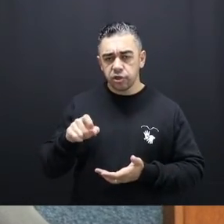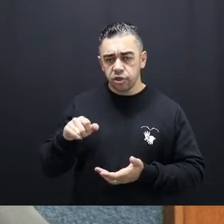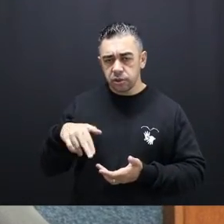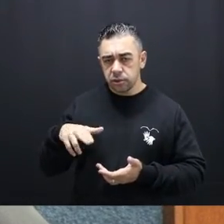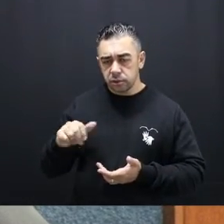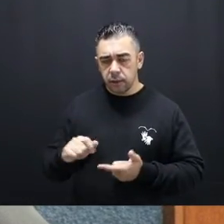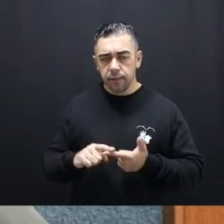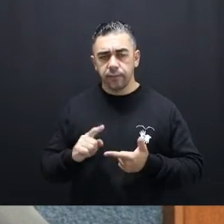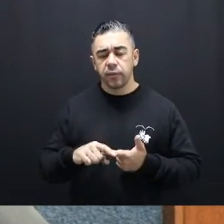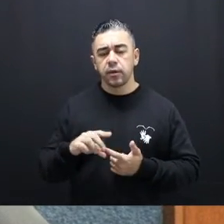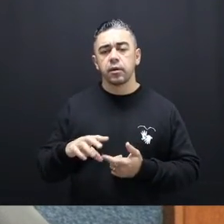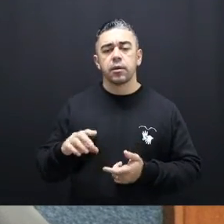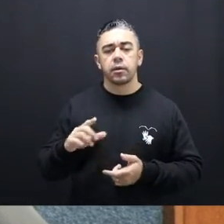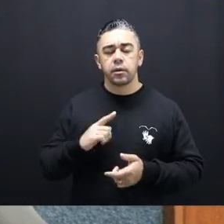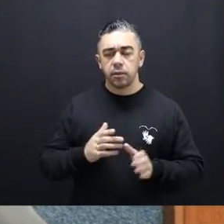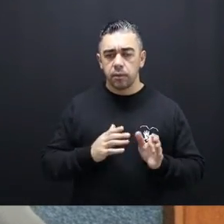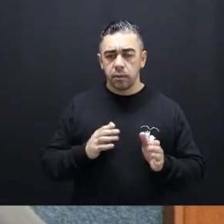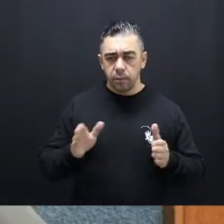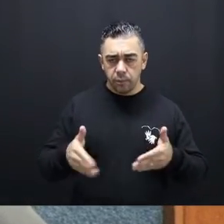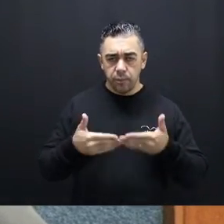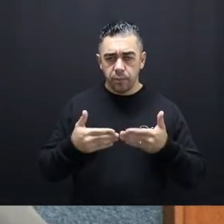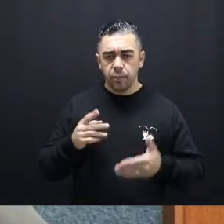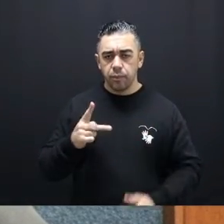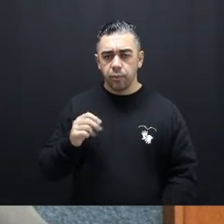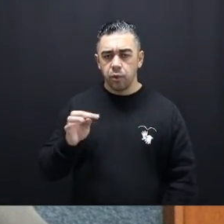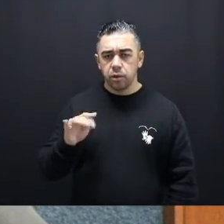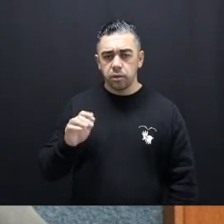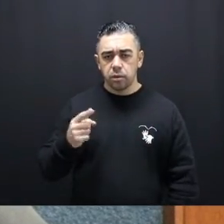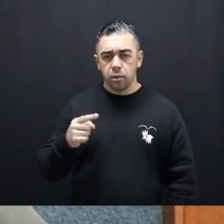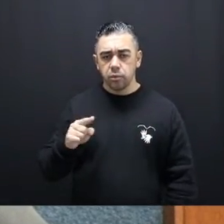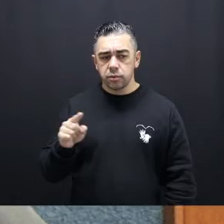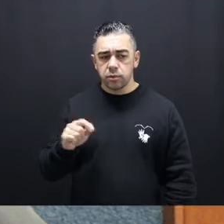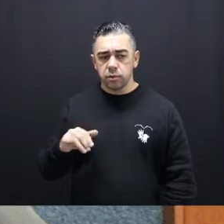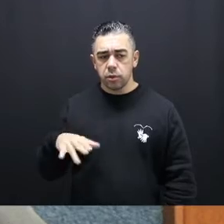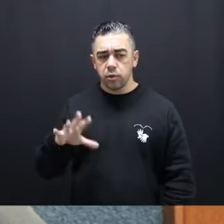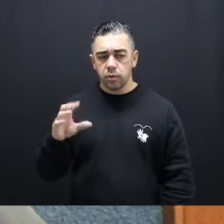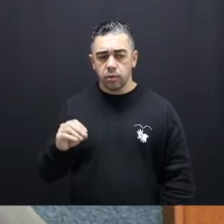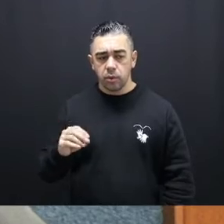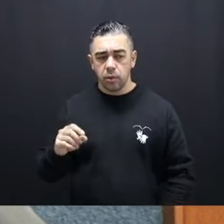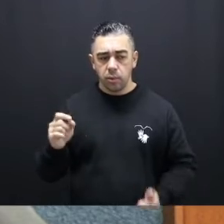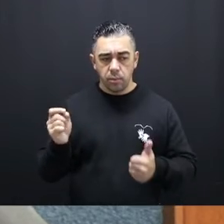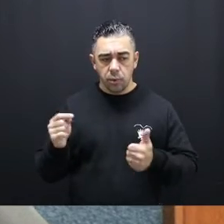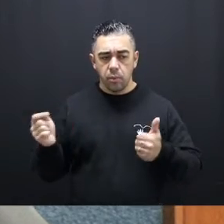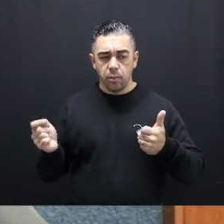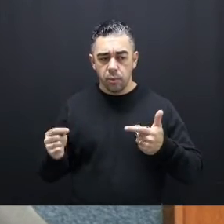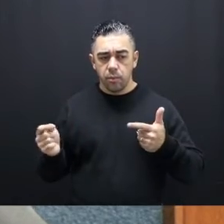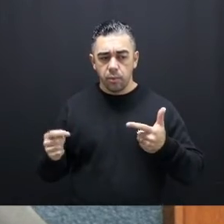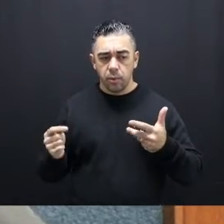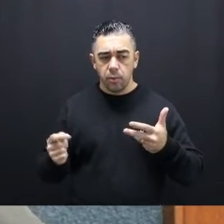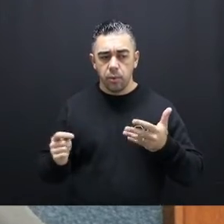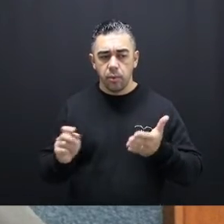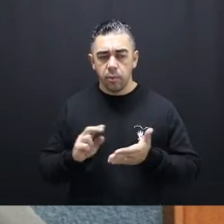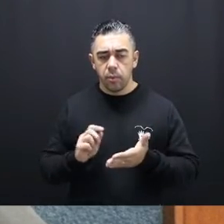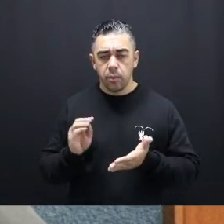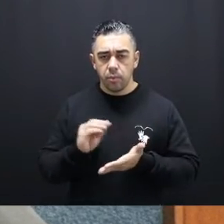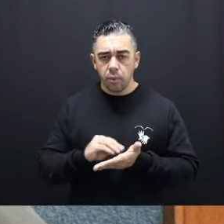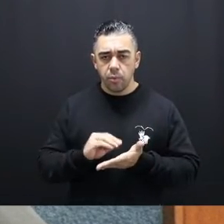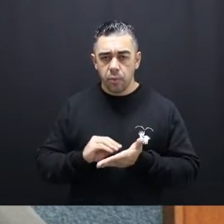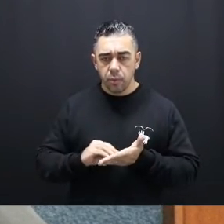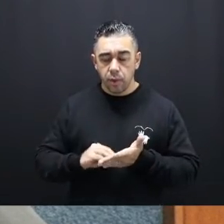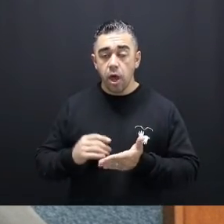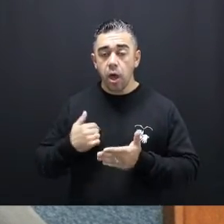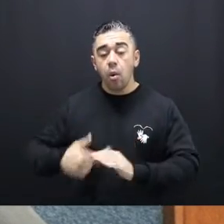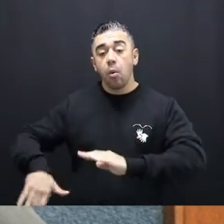portãozinho e olha eu falando sem notar nome das comidas do Milagre Realmente eu não sou o resíduo Guatupê